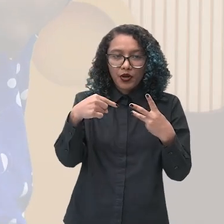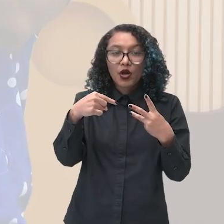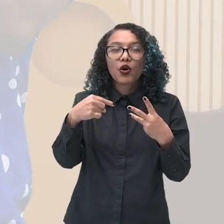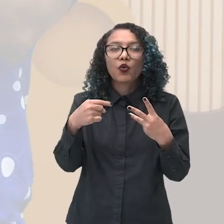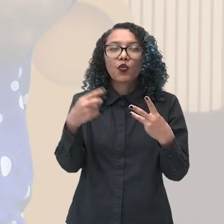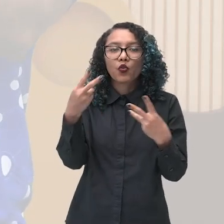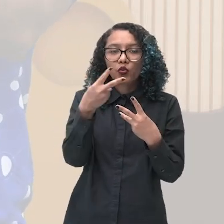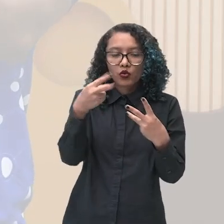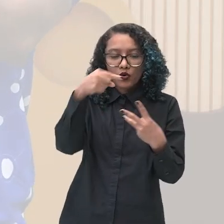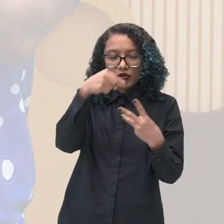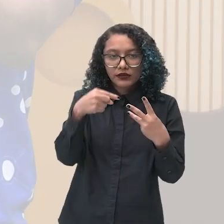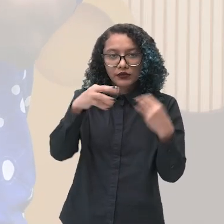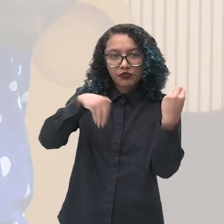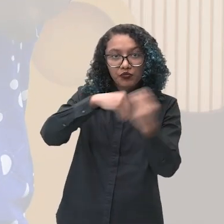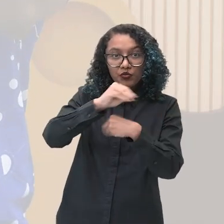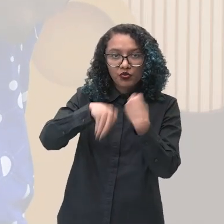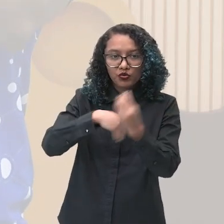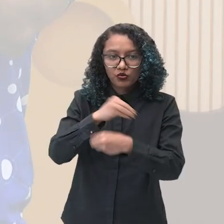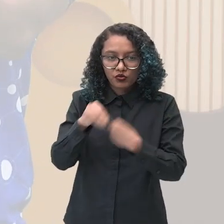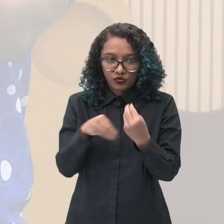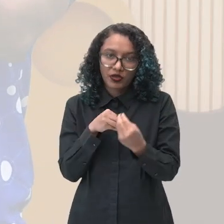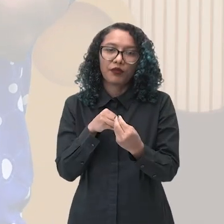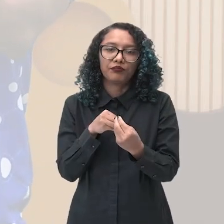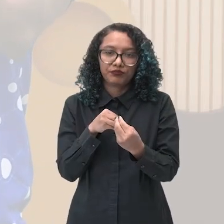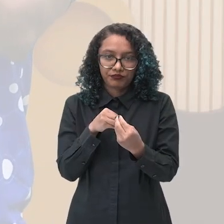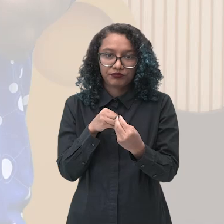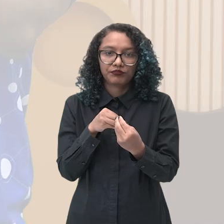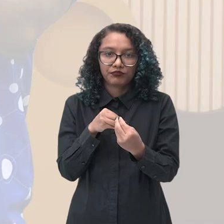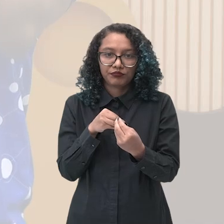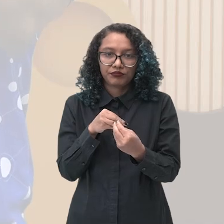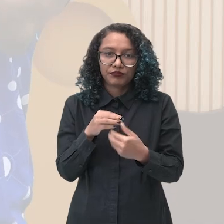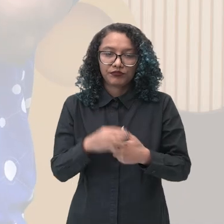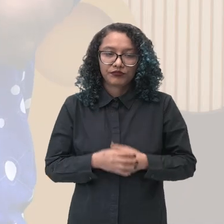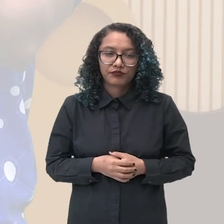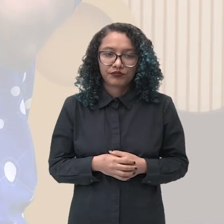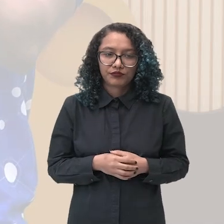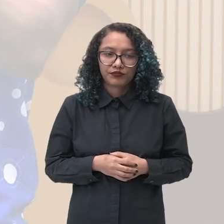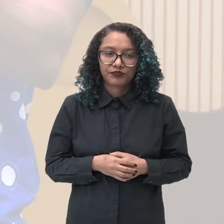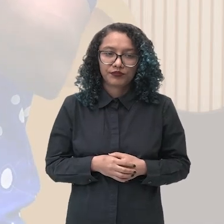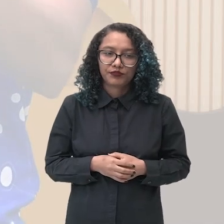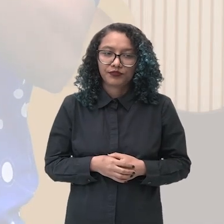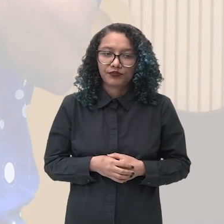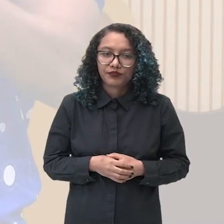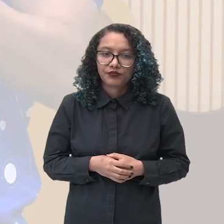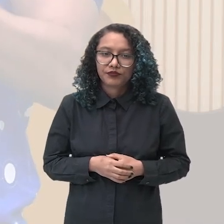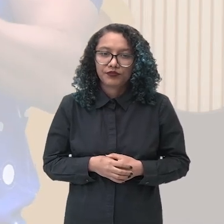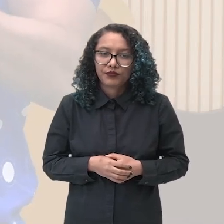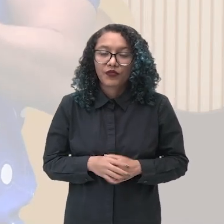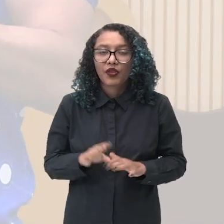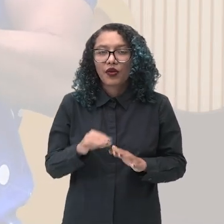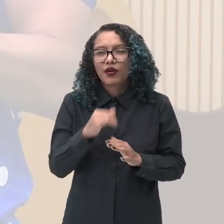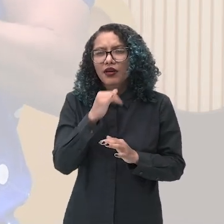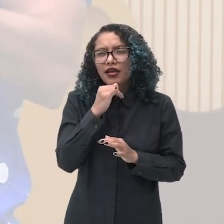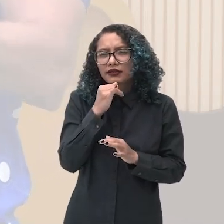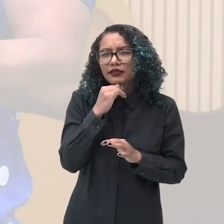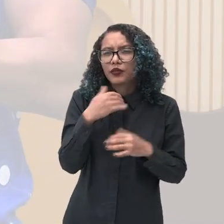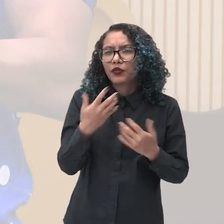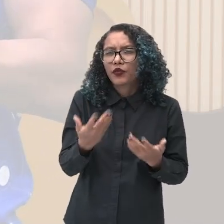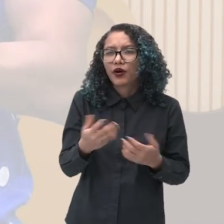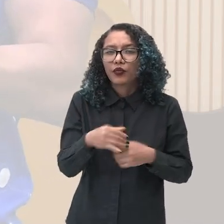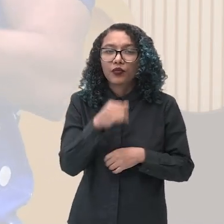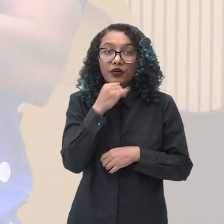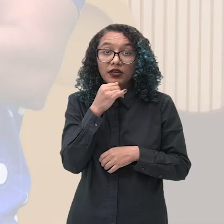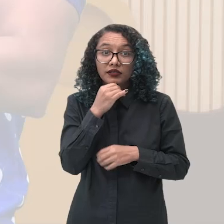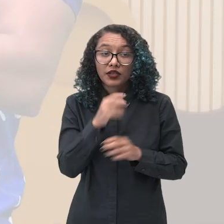movimentos redistribuidores e também dos movimentos de reconhecimento, tá certo? Cite um exemplo, professor. As